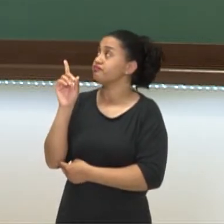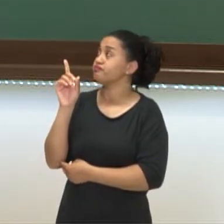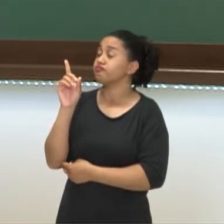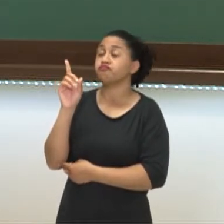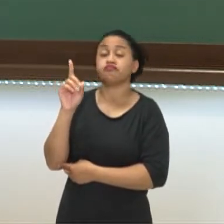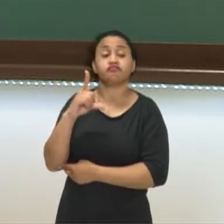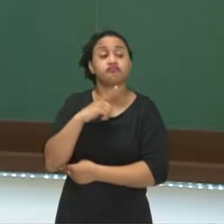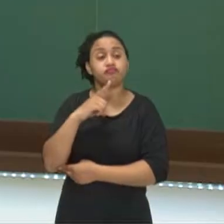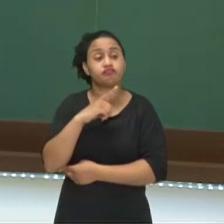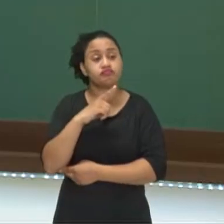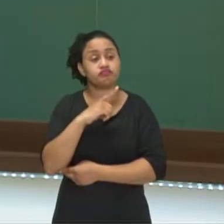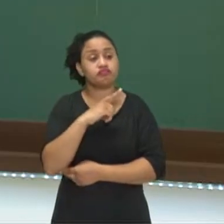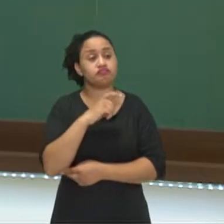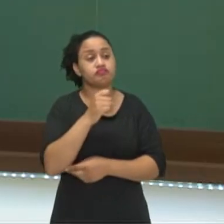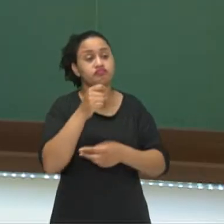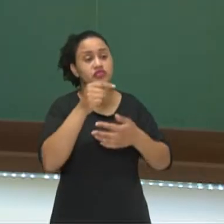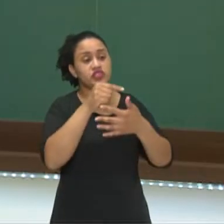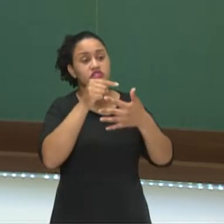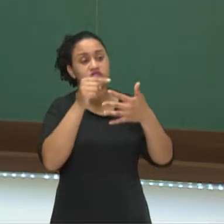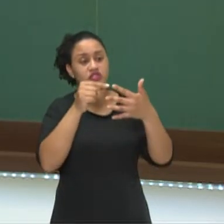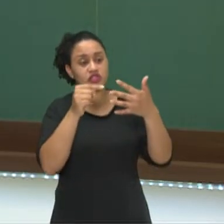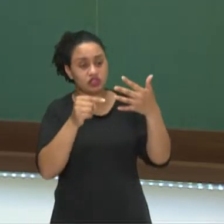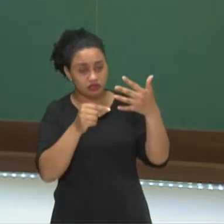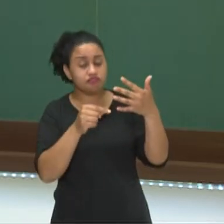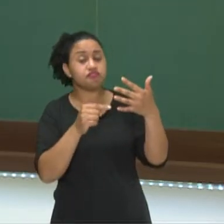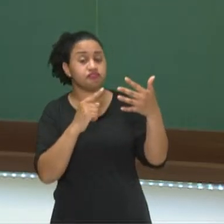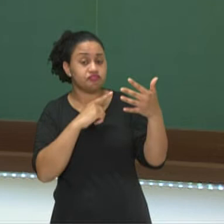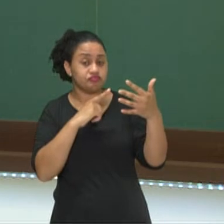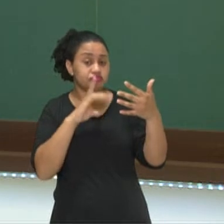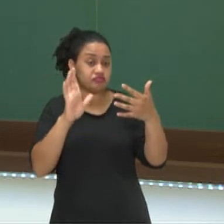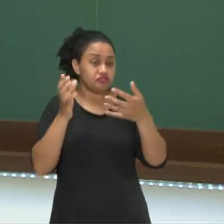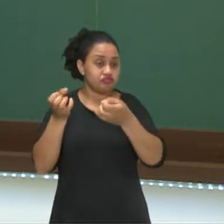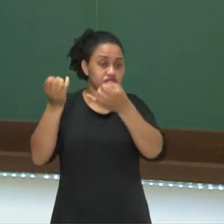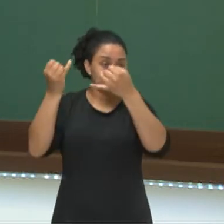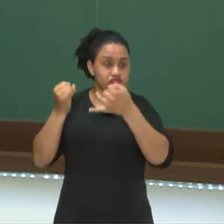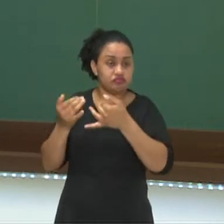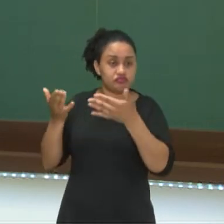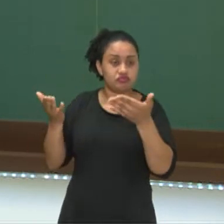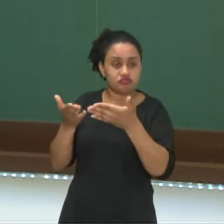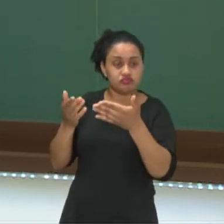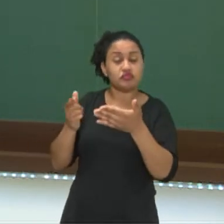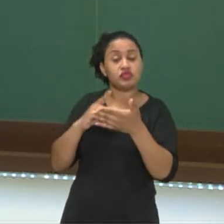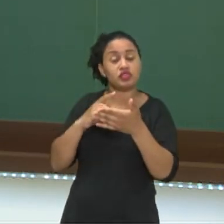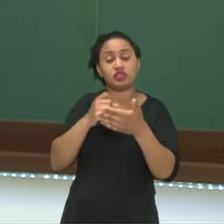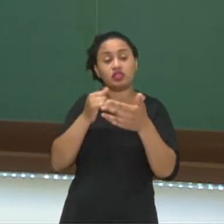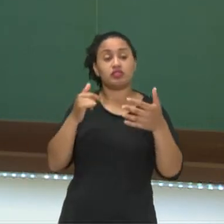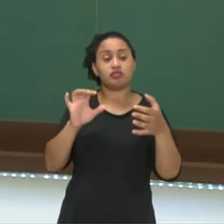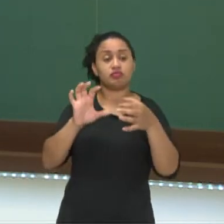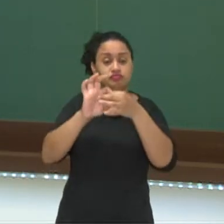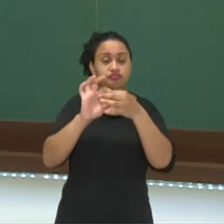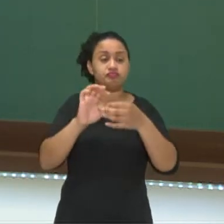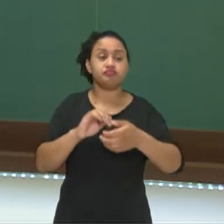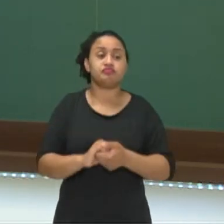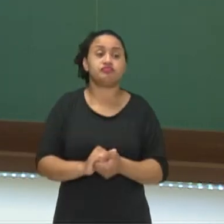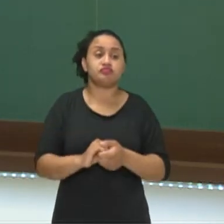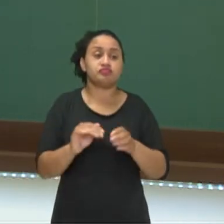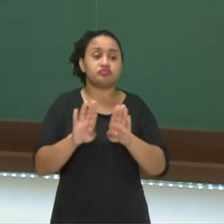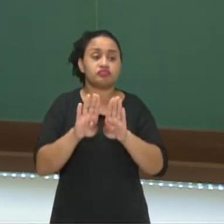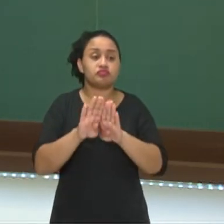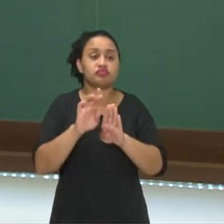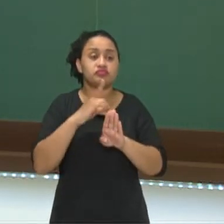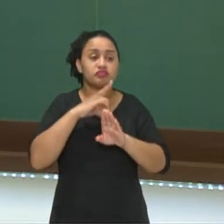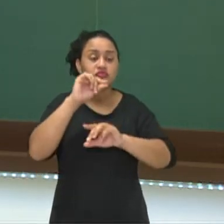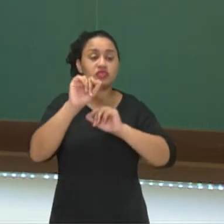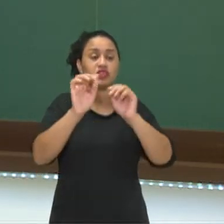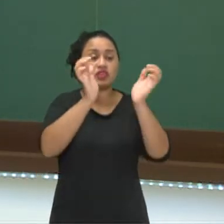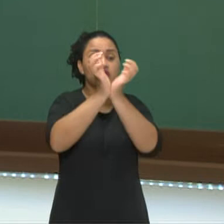então saco vitelínico, córion, alantoide e âmnion, que são os anexos embrionários, e nós temos então aqui